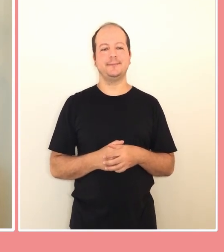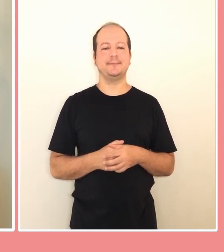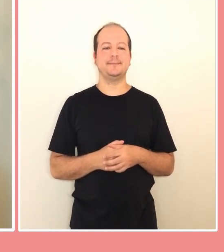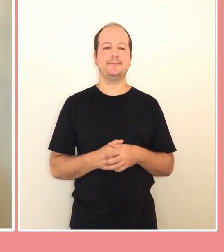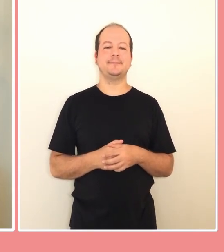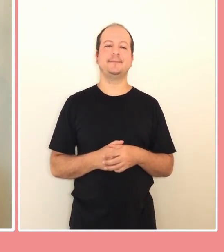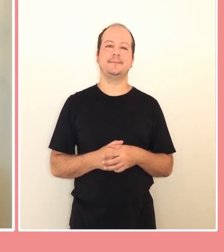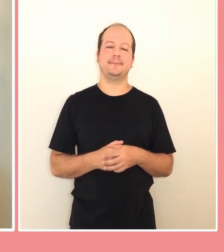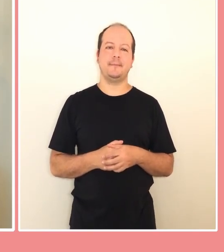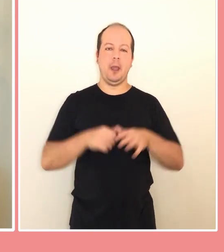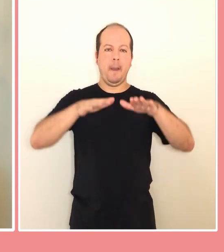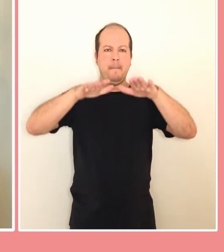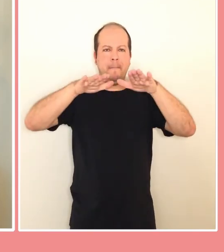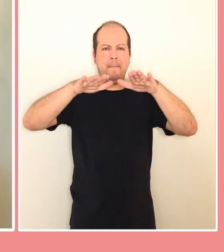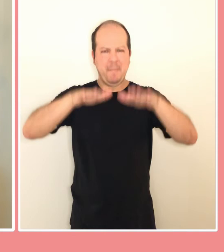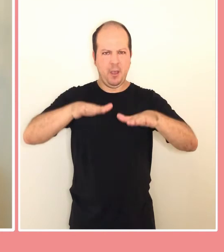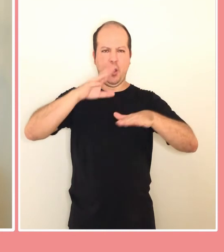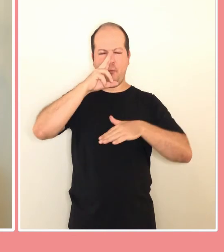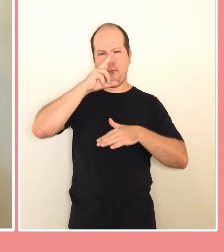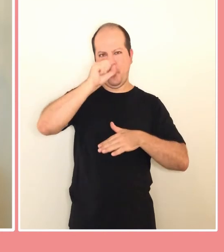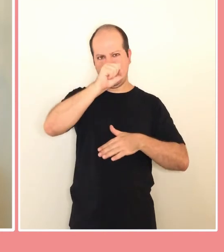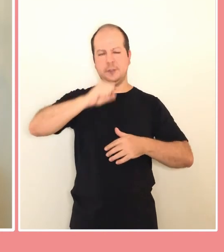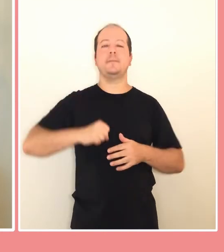Então, pressionem com bastante força.